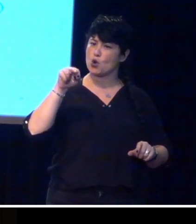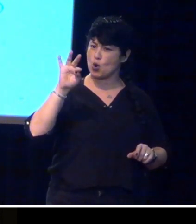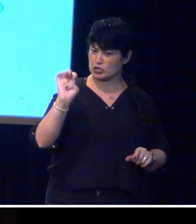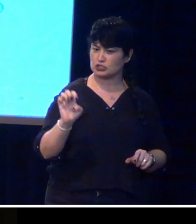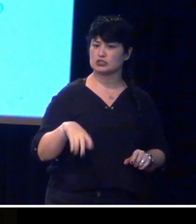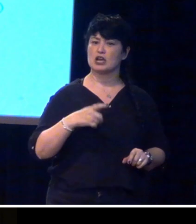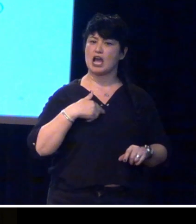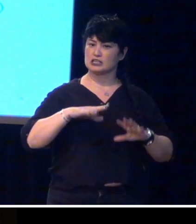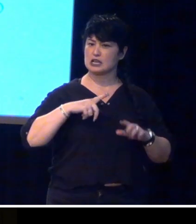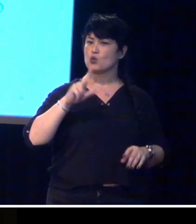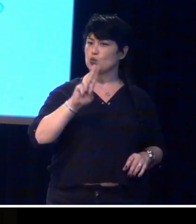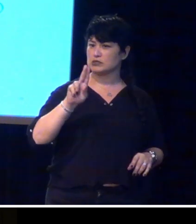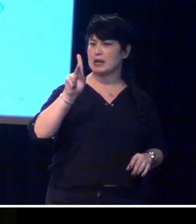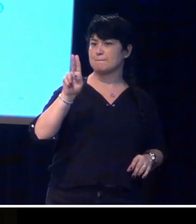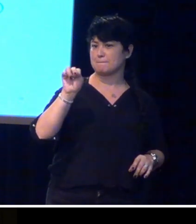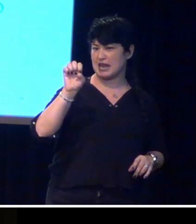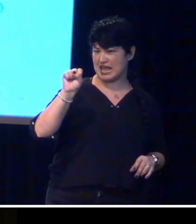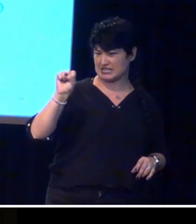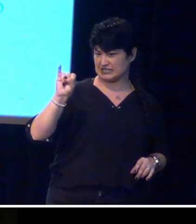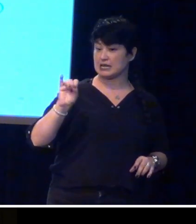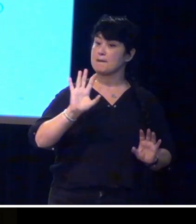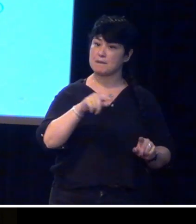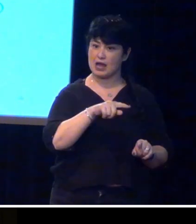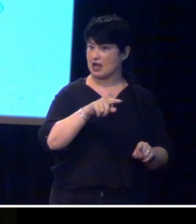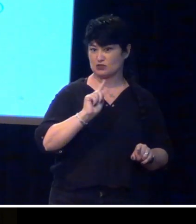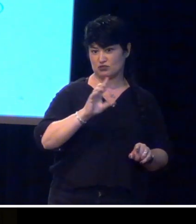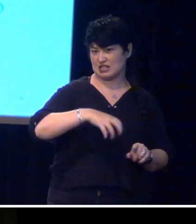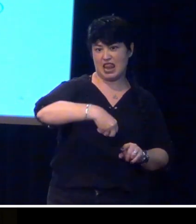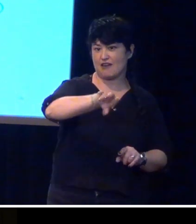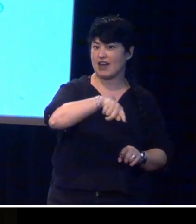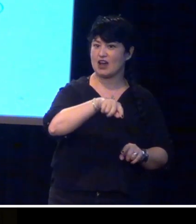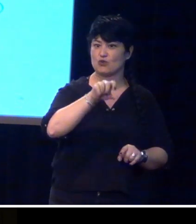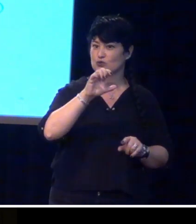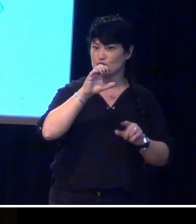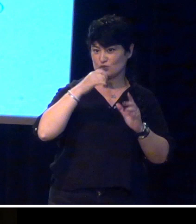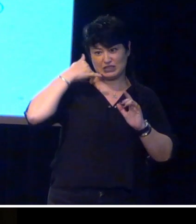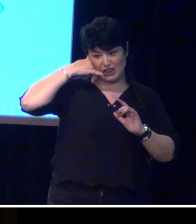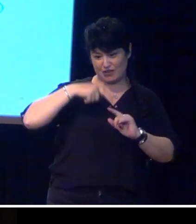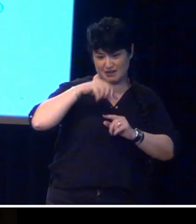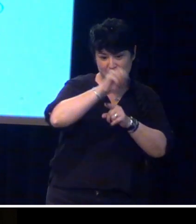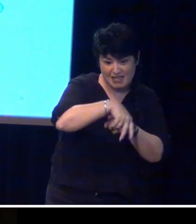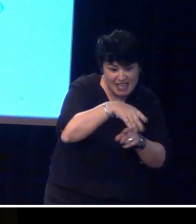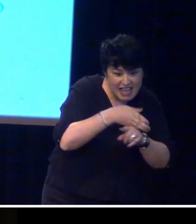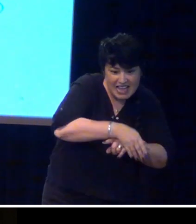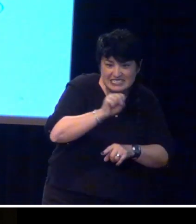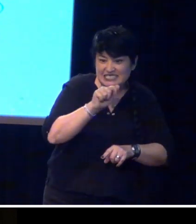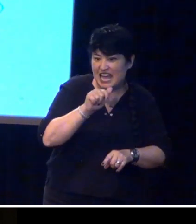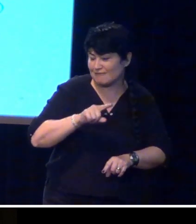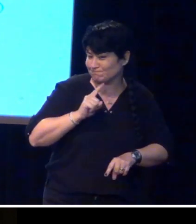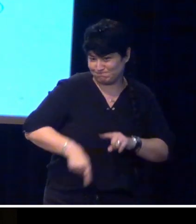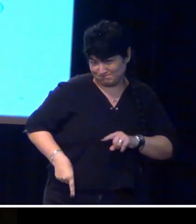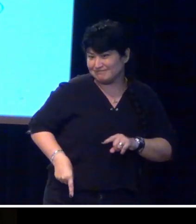usa Prezi, mas a gente não deixa o aluno levar o celular para a sala de aula. A gente